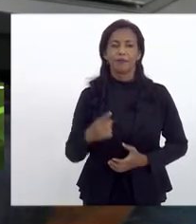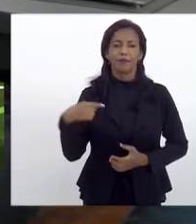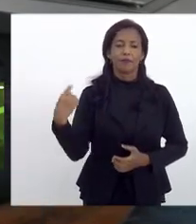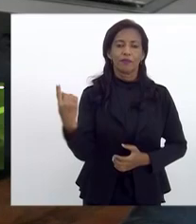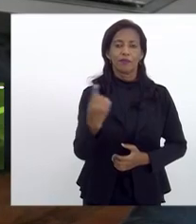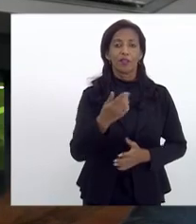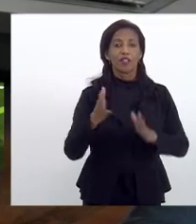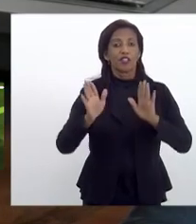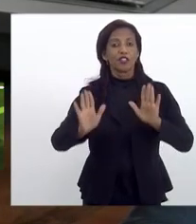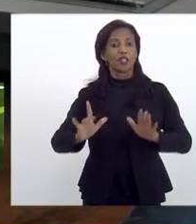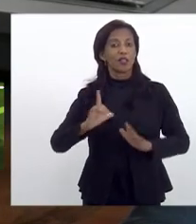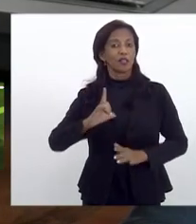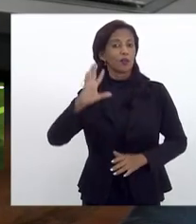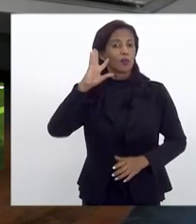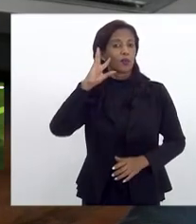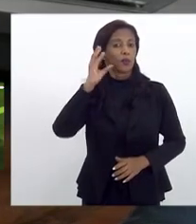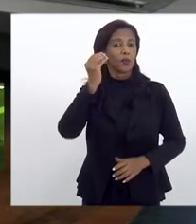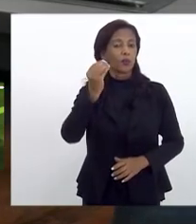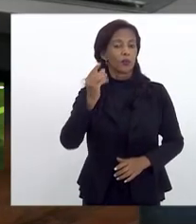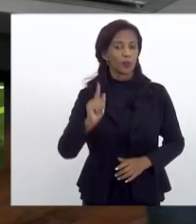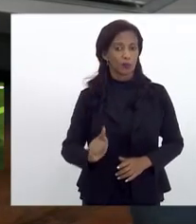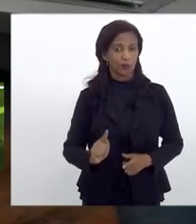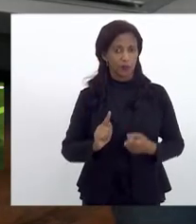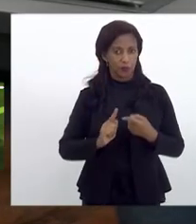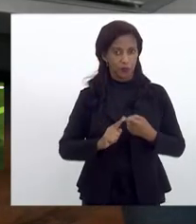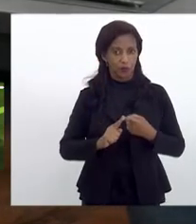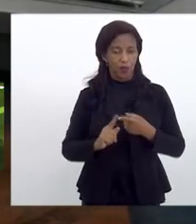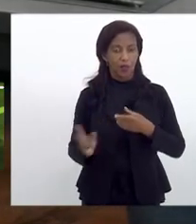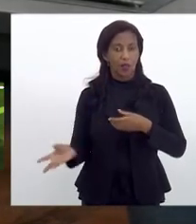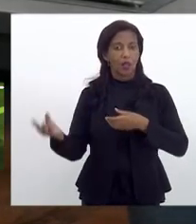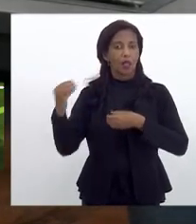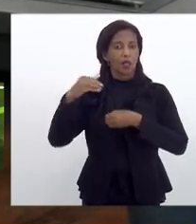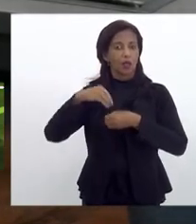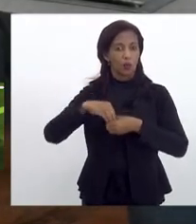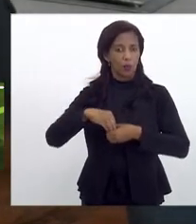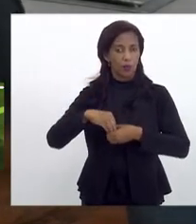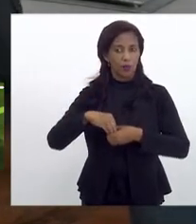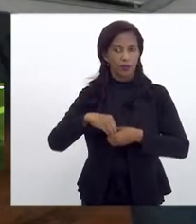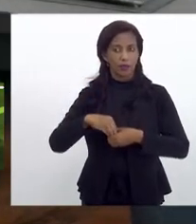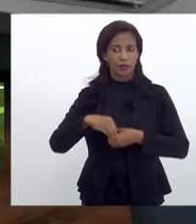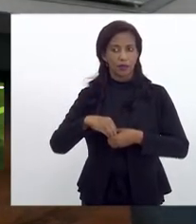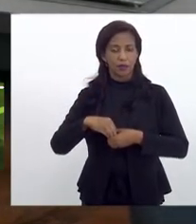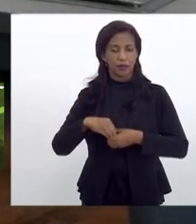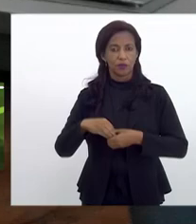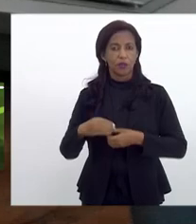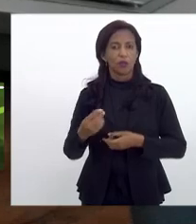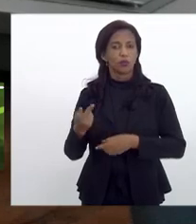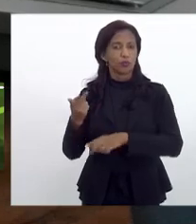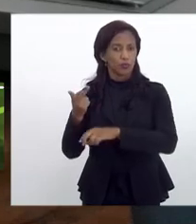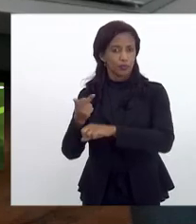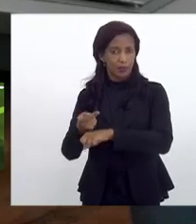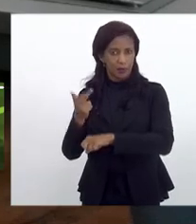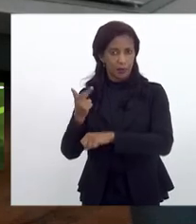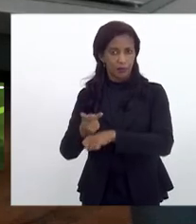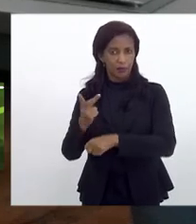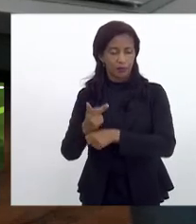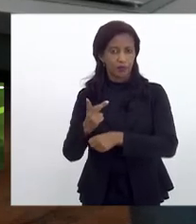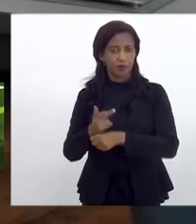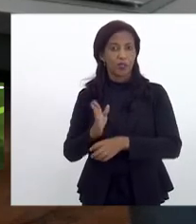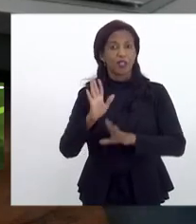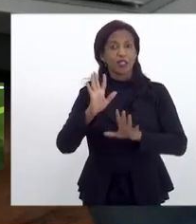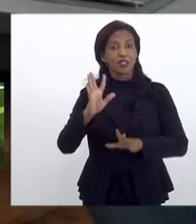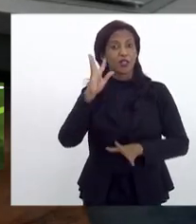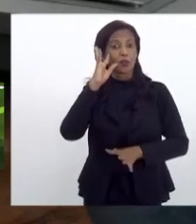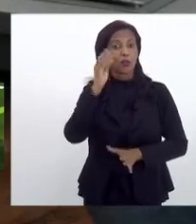Já temos resolvidas Resolvida a questão Da incorporação Da Das gratificações Não é? E estamos